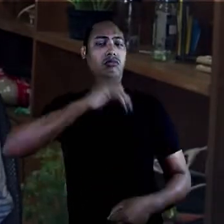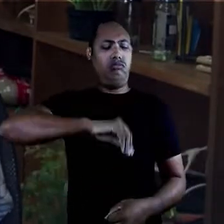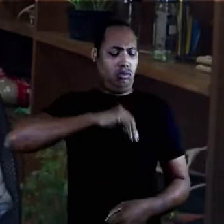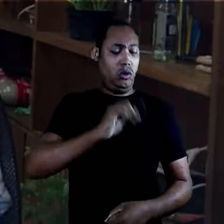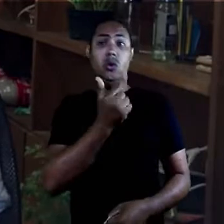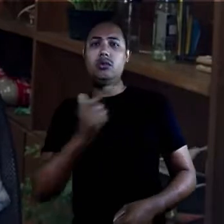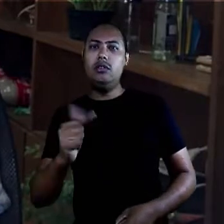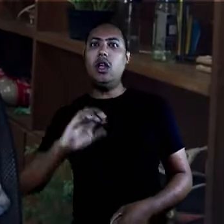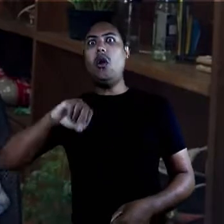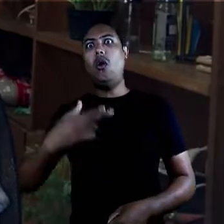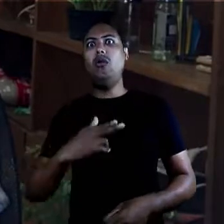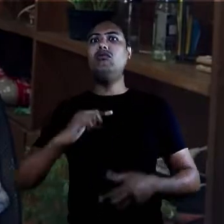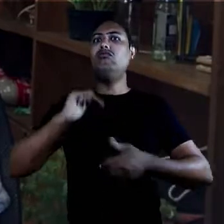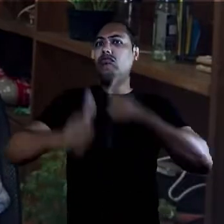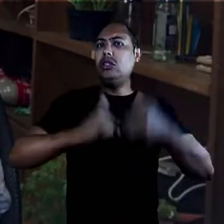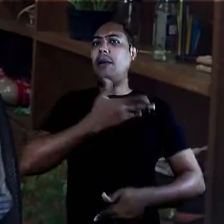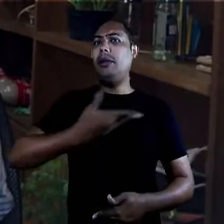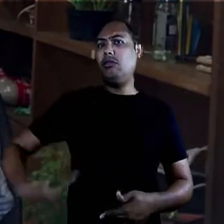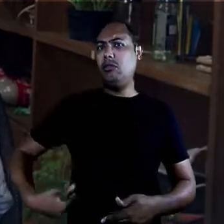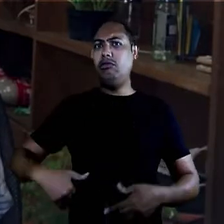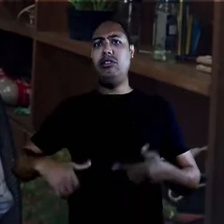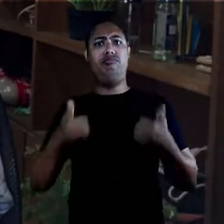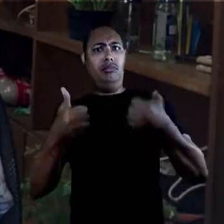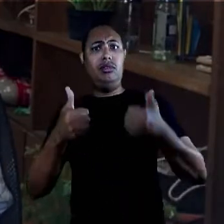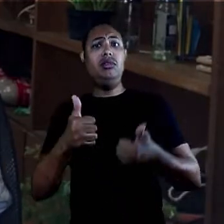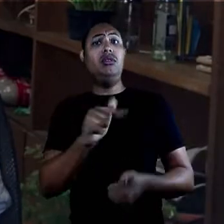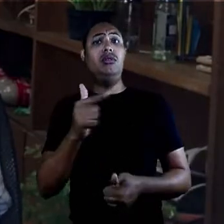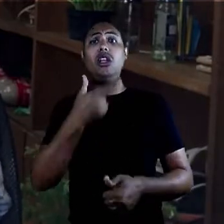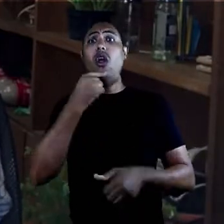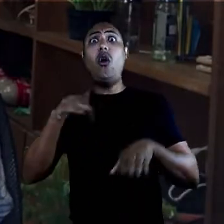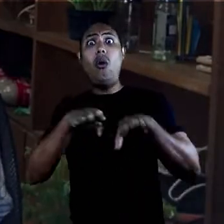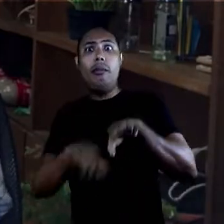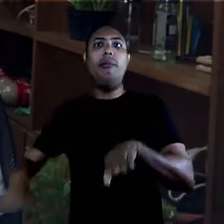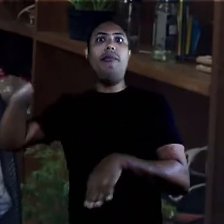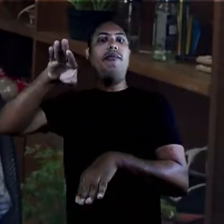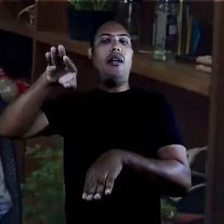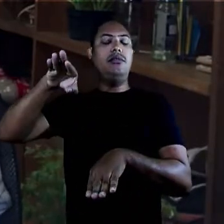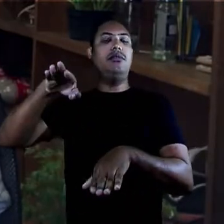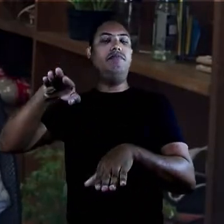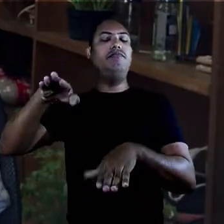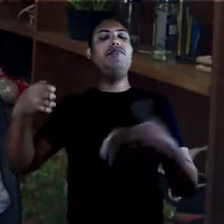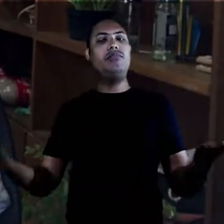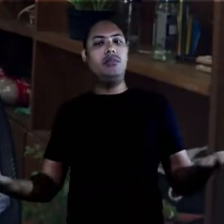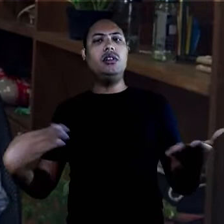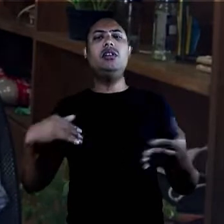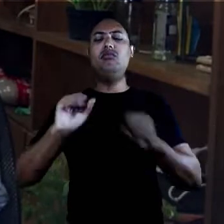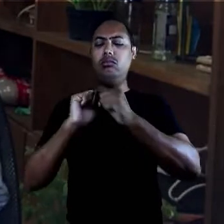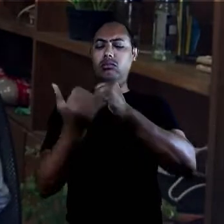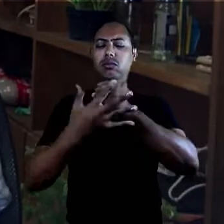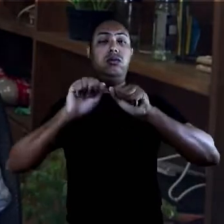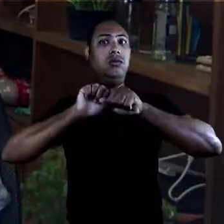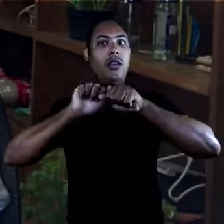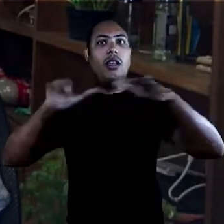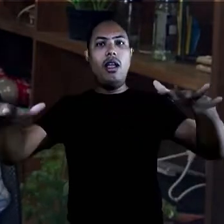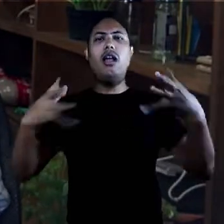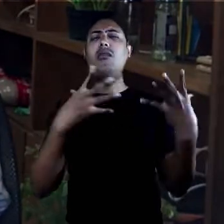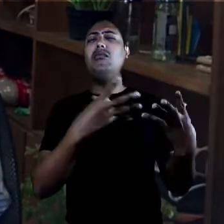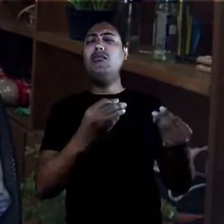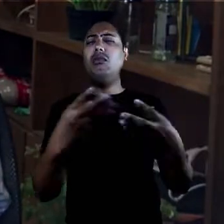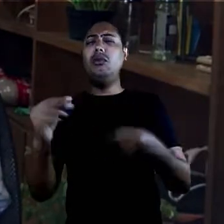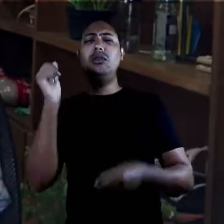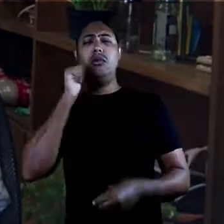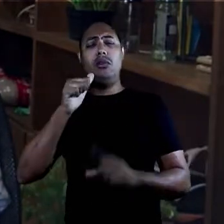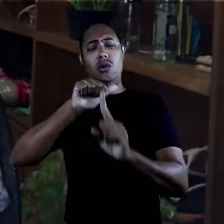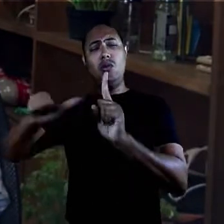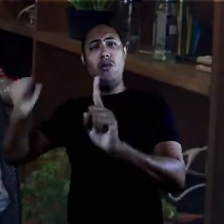sem acesso à renda e a serviços públicos de qualidade é superior ao número de homens. Durante a pandemia,